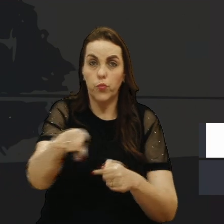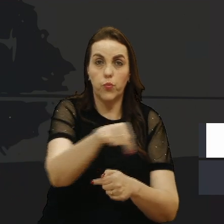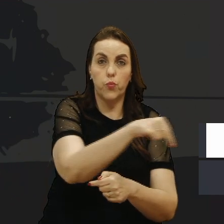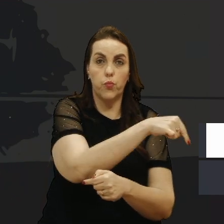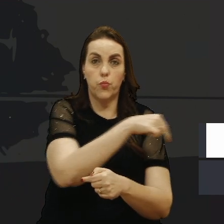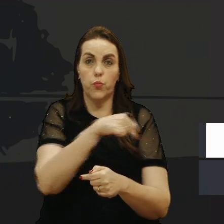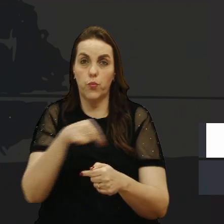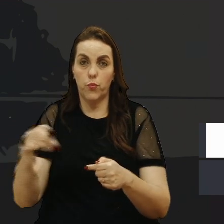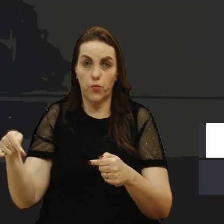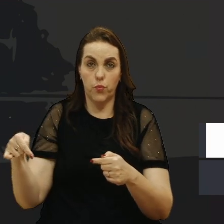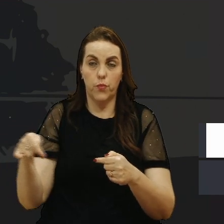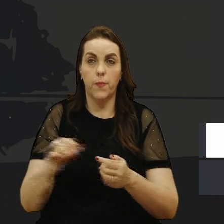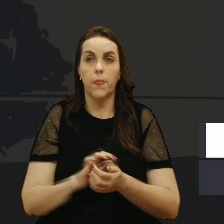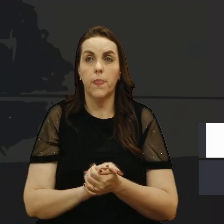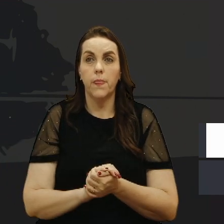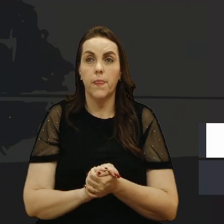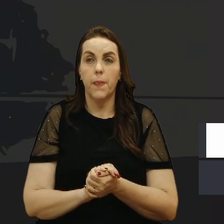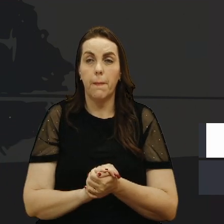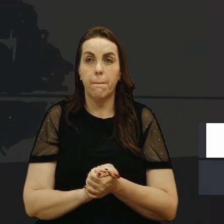passar.